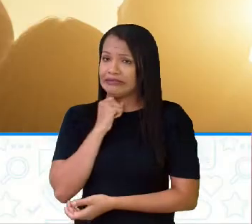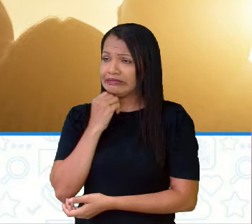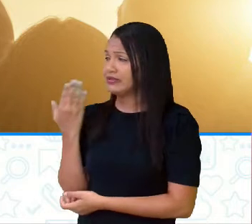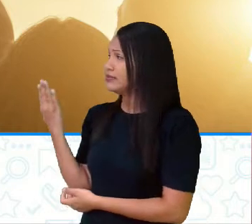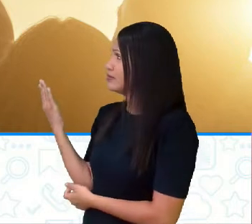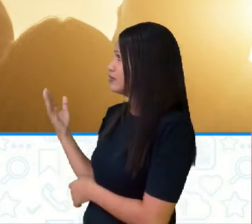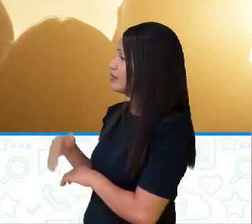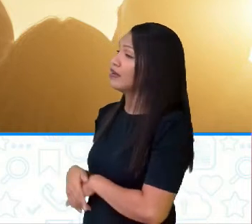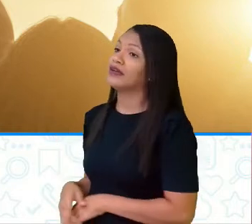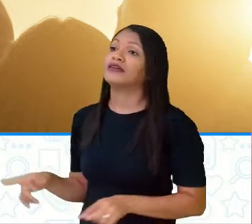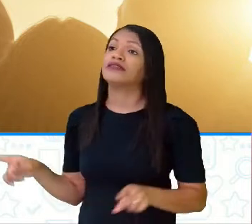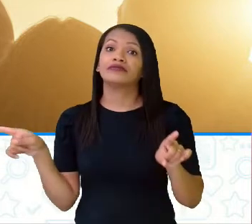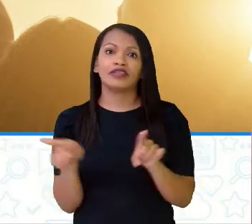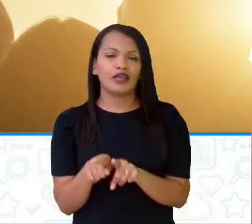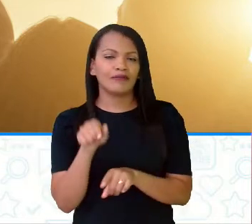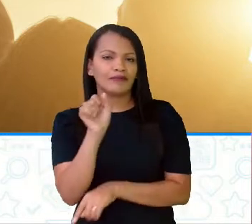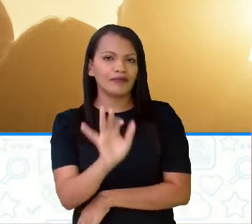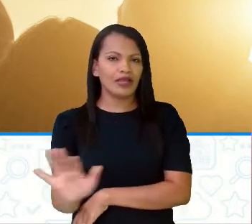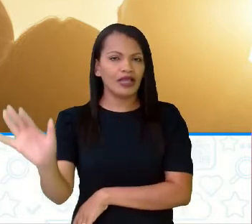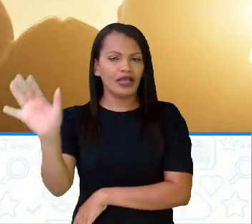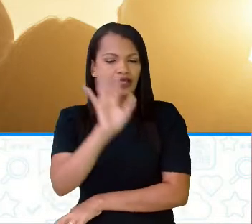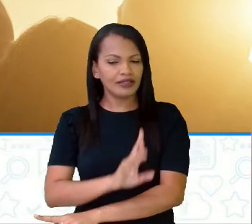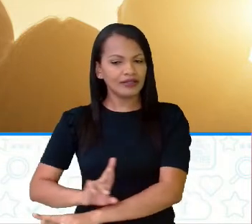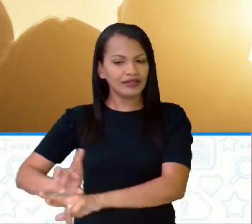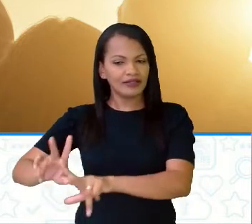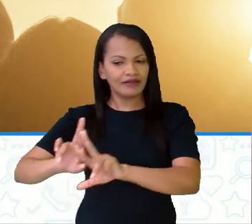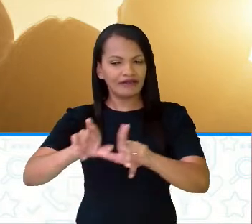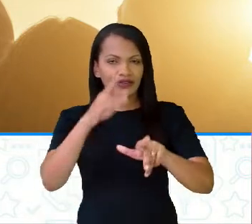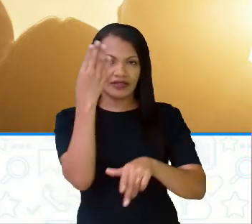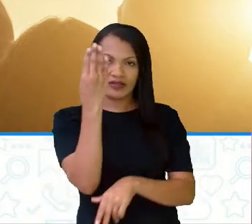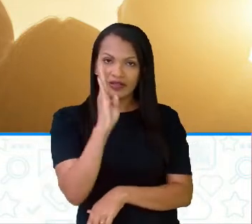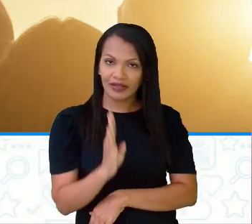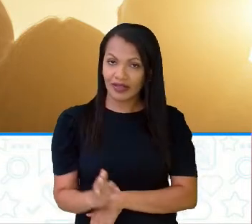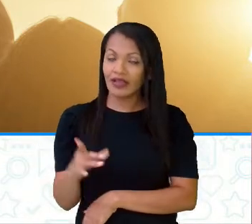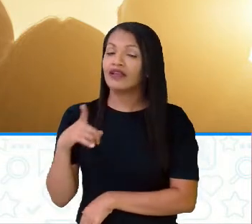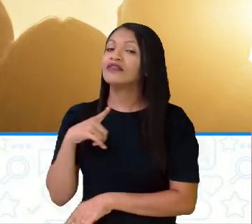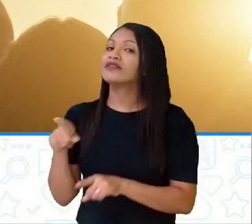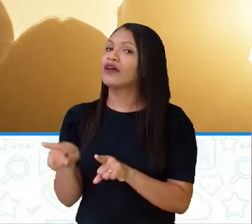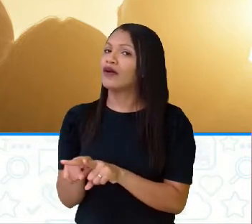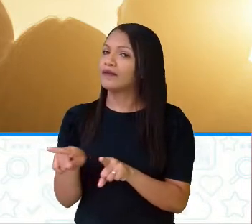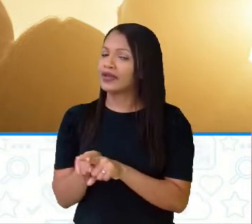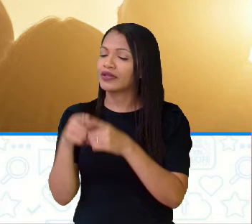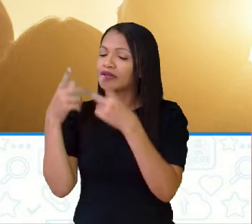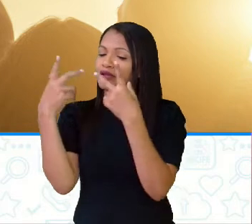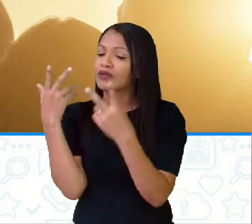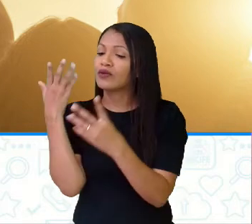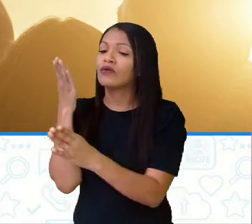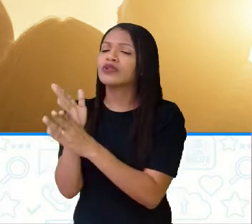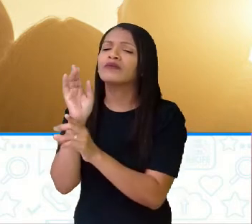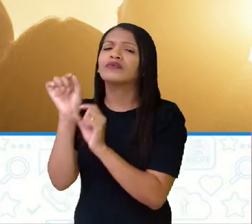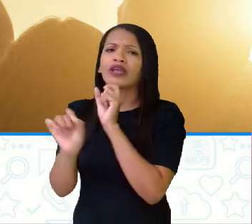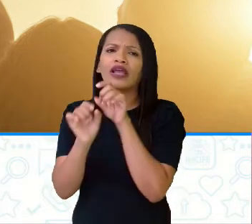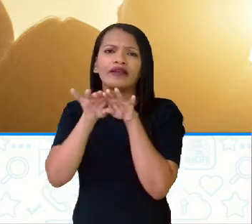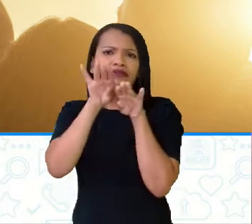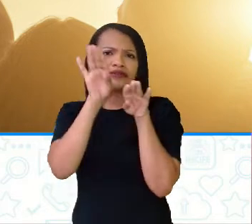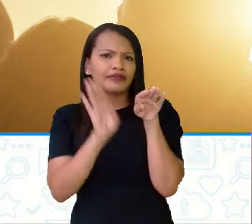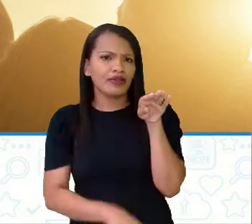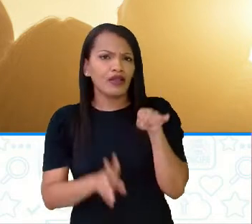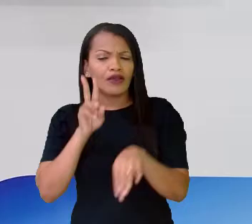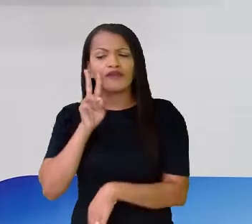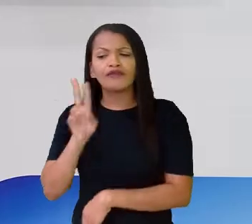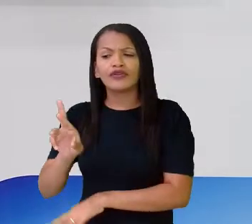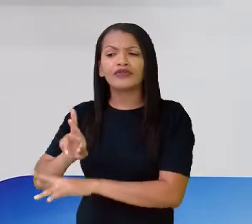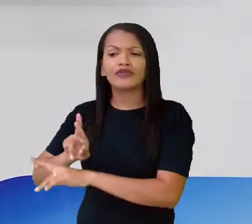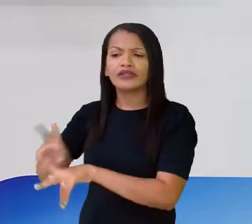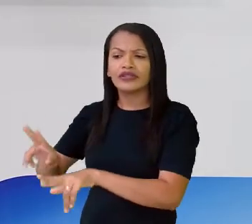das paisagens diferentes que temos no Brasil, também encontramos as desiguais. A gente viu tudo diferente.